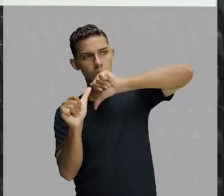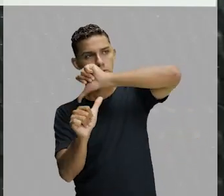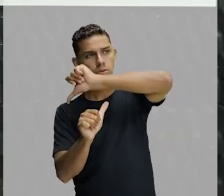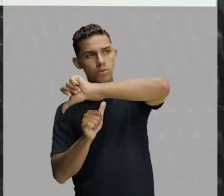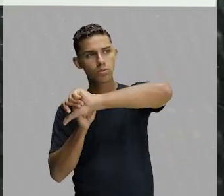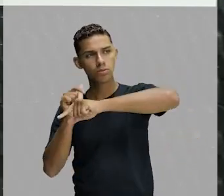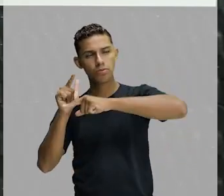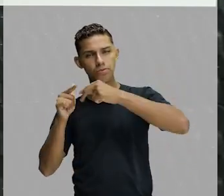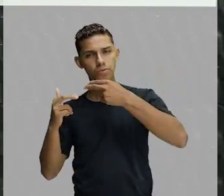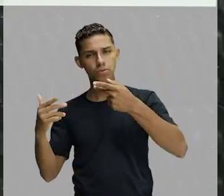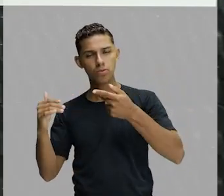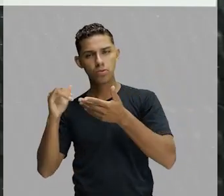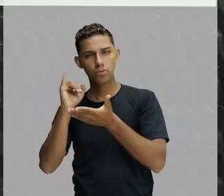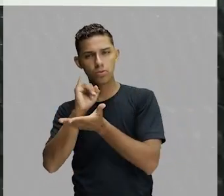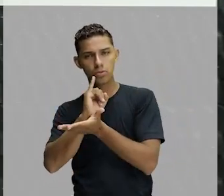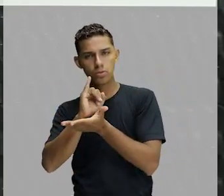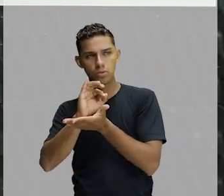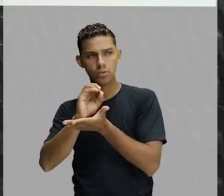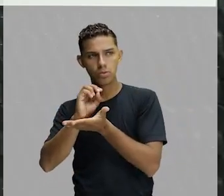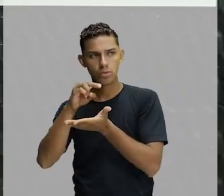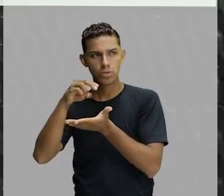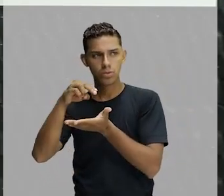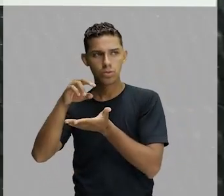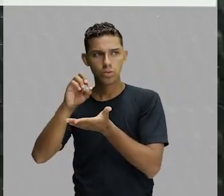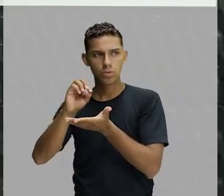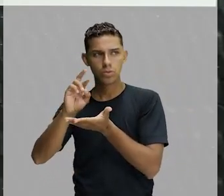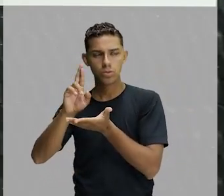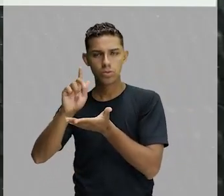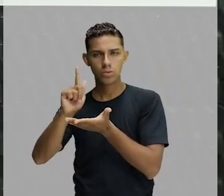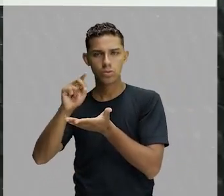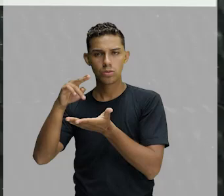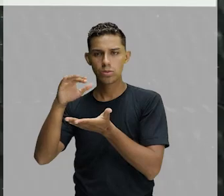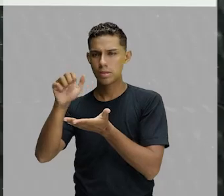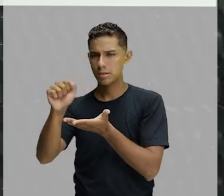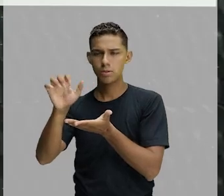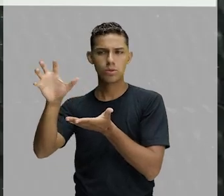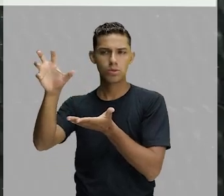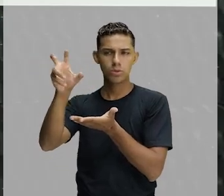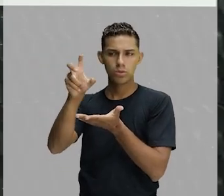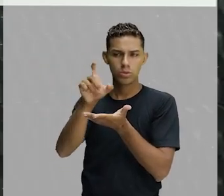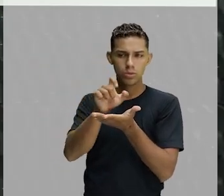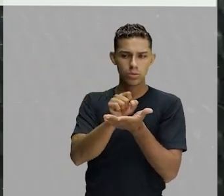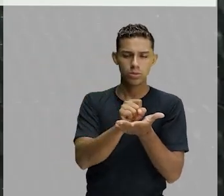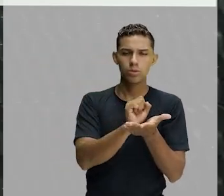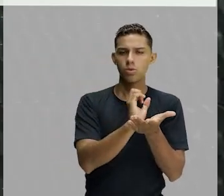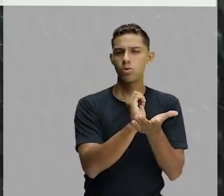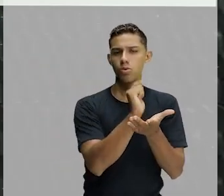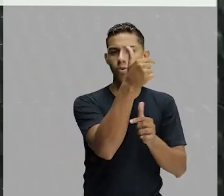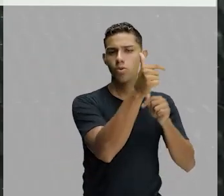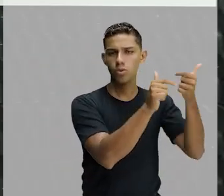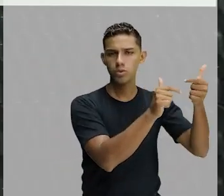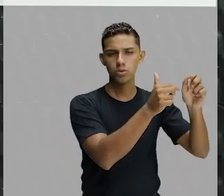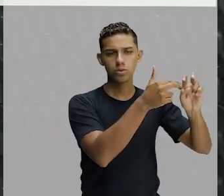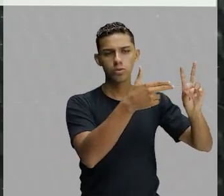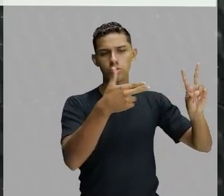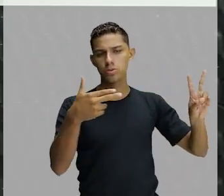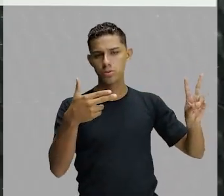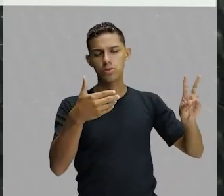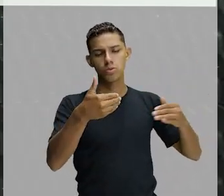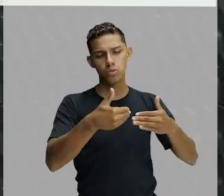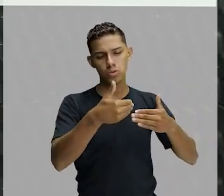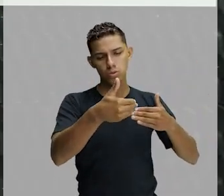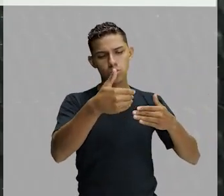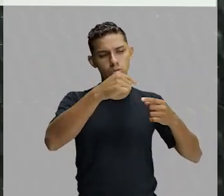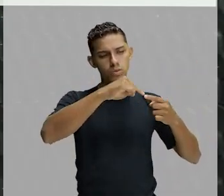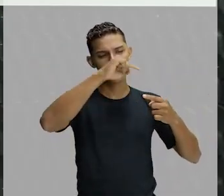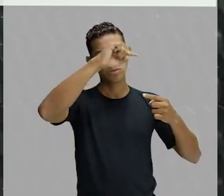inorgânica. E essa matéria inorgânica vai ser reabsorvida por outros vegetais. E isso deve acontecer continuamente. Só